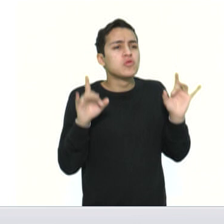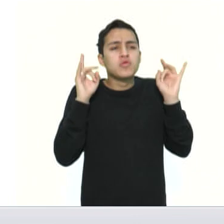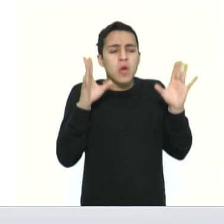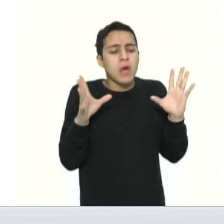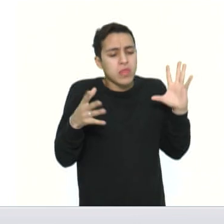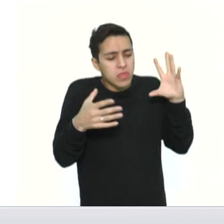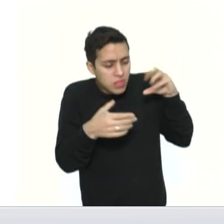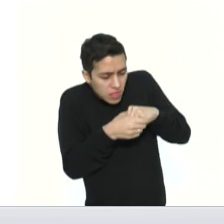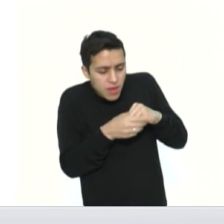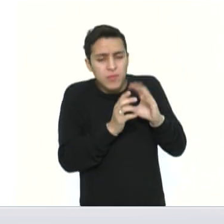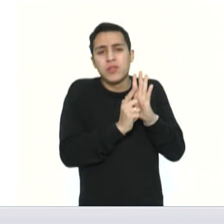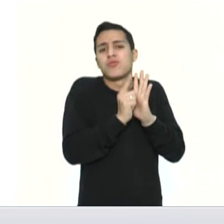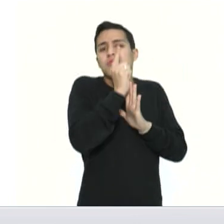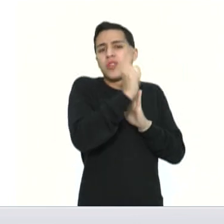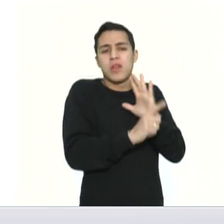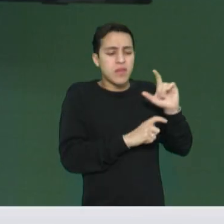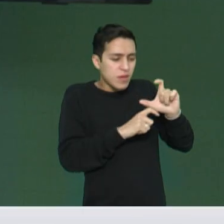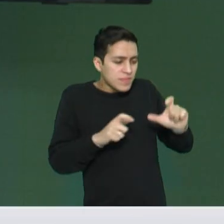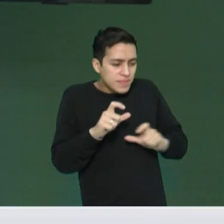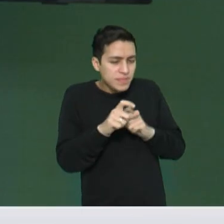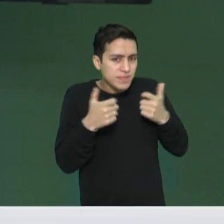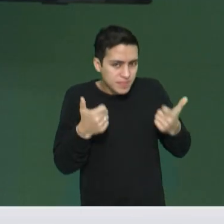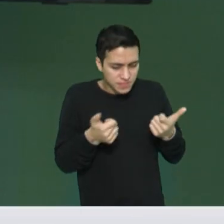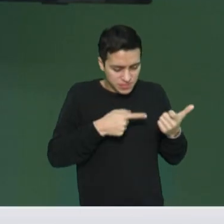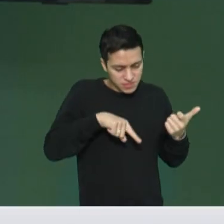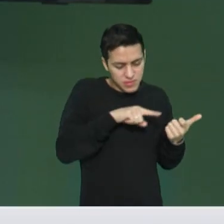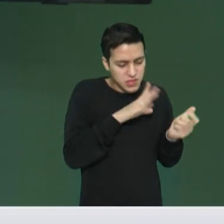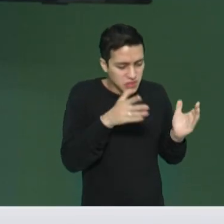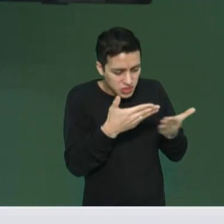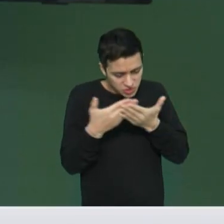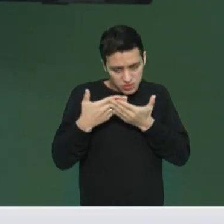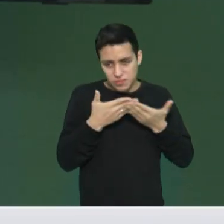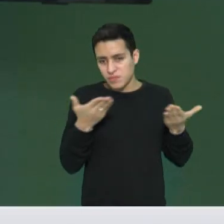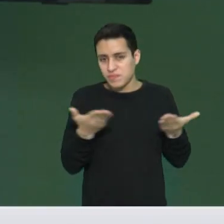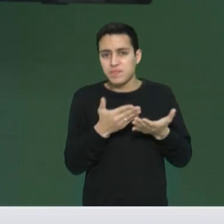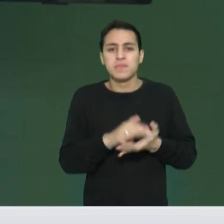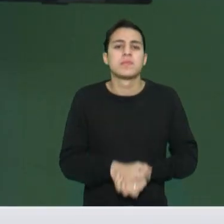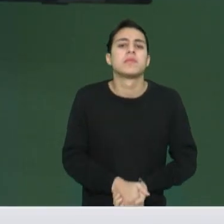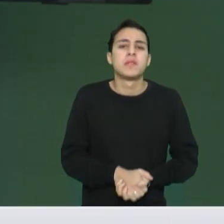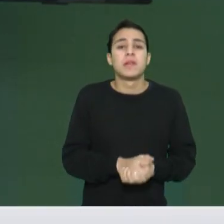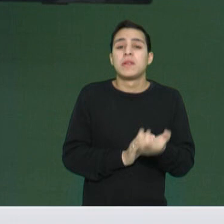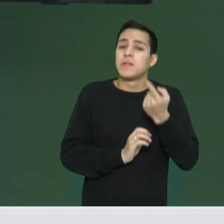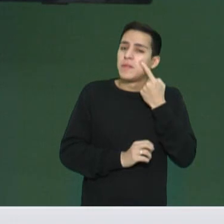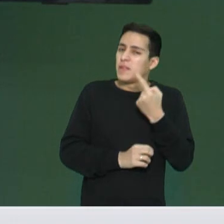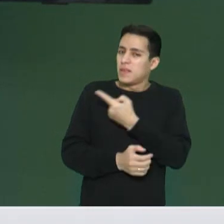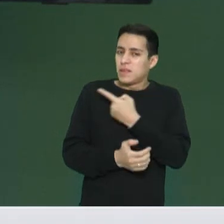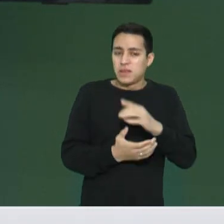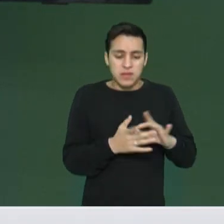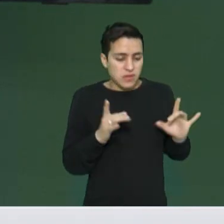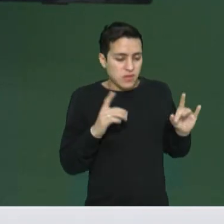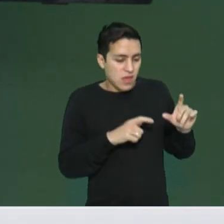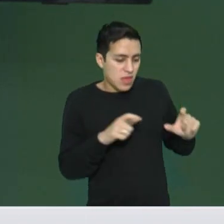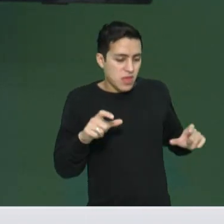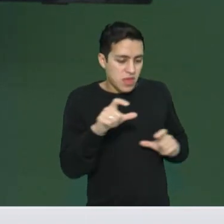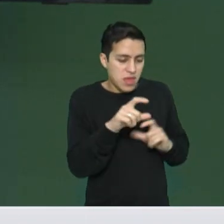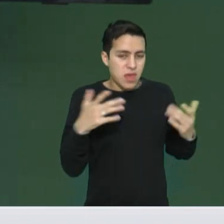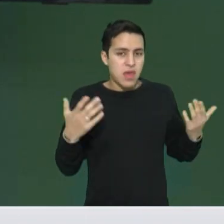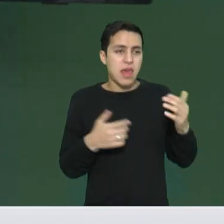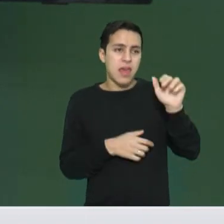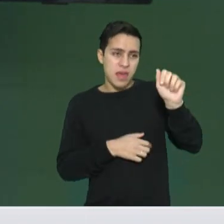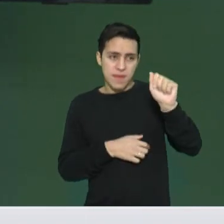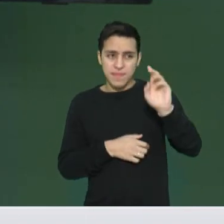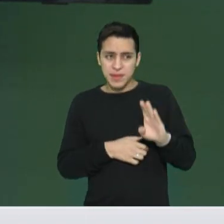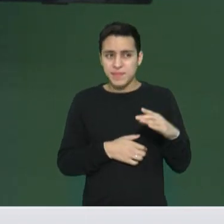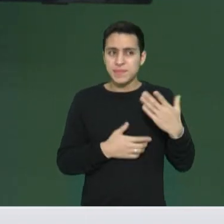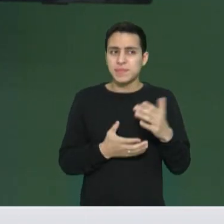Agora falando do gênero história em quadrinho, que a gente viu, estudamos aí. Veja, só elementos da história em quadrinho, letra A